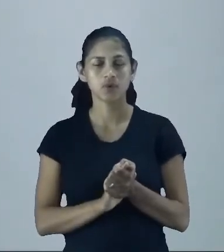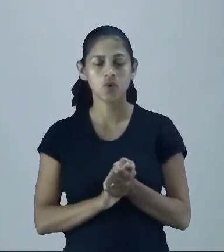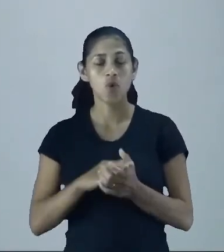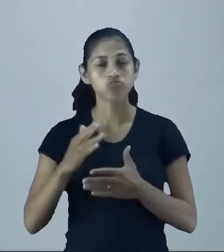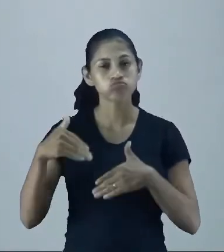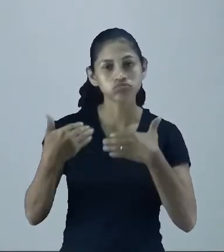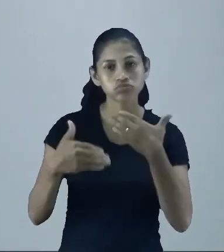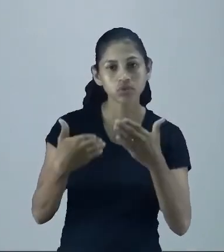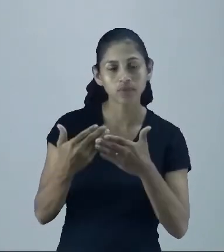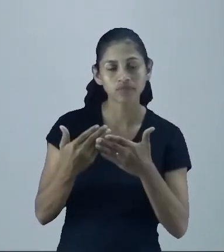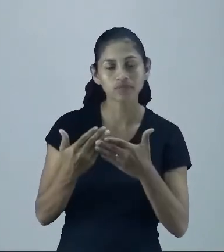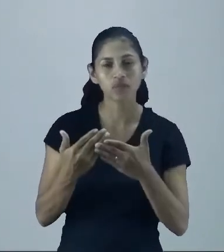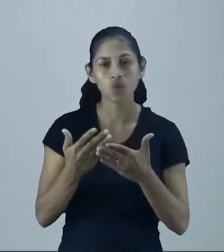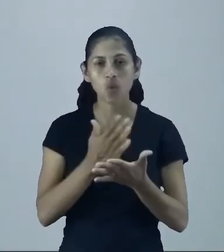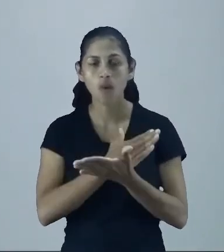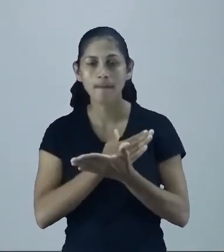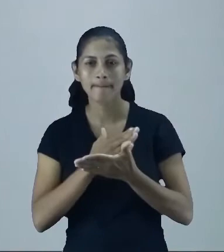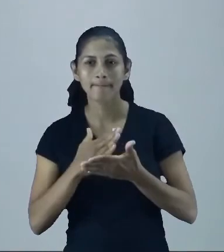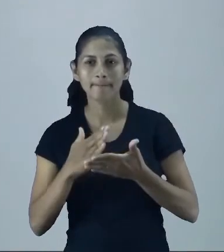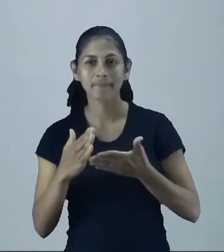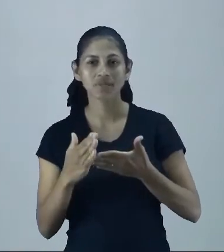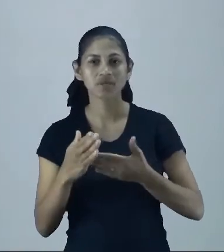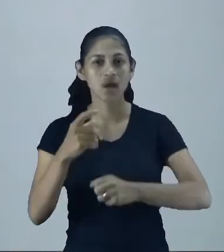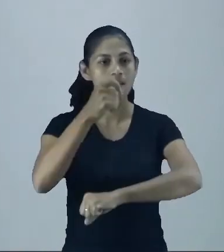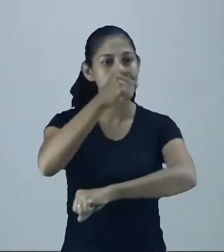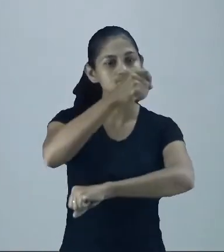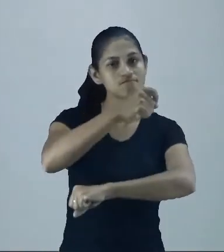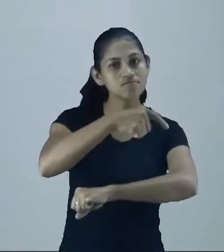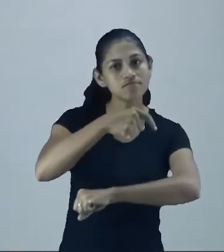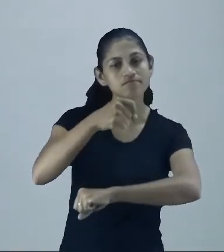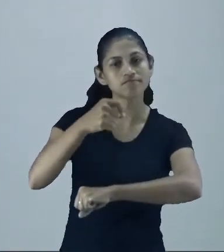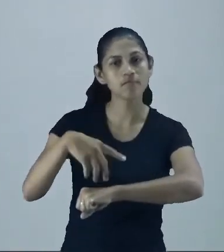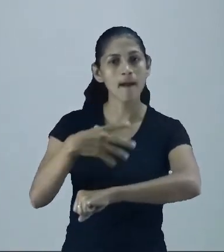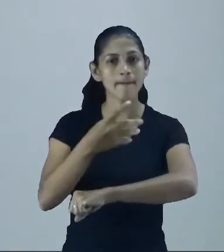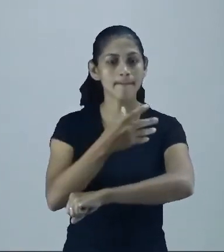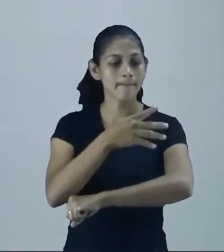na agricultura, como a plantação de mandioca,